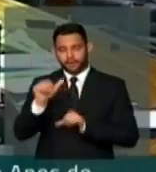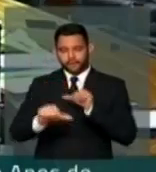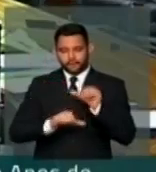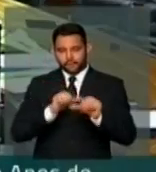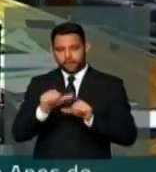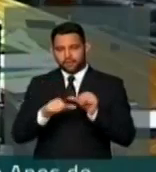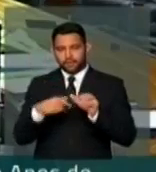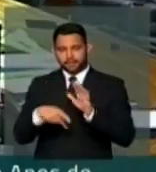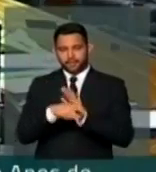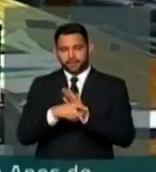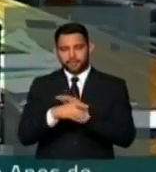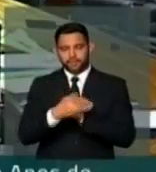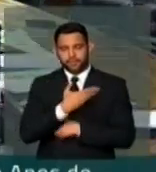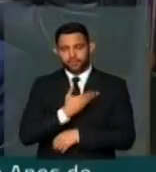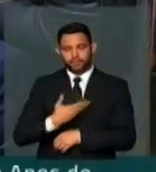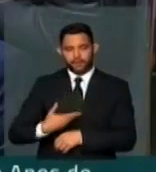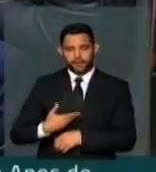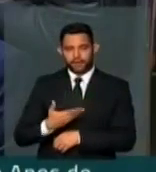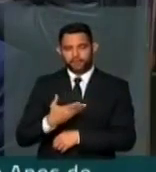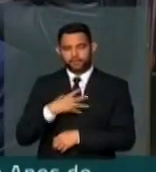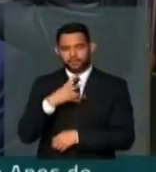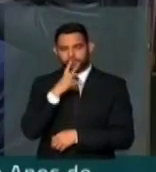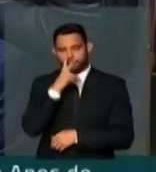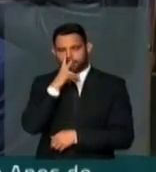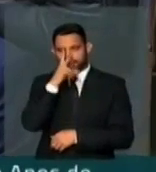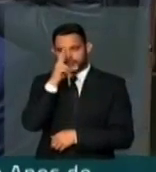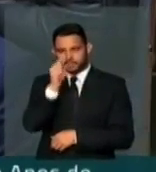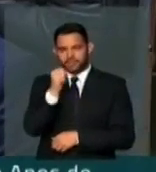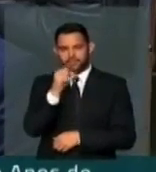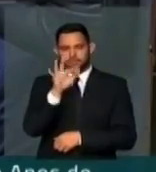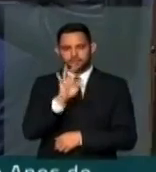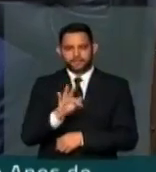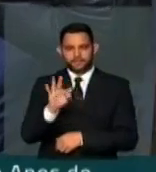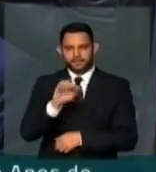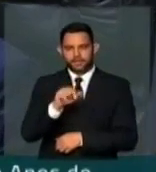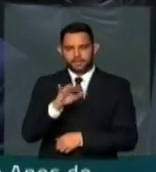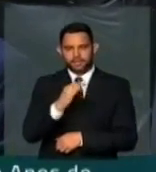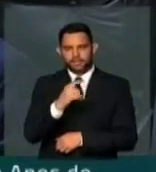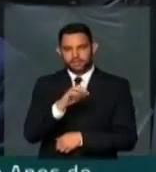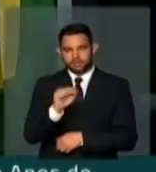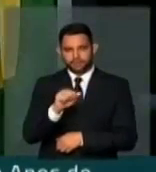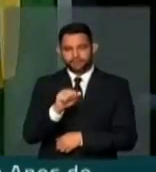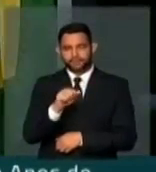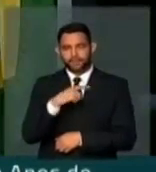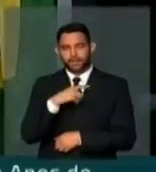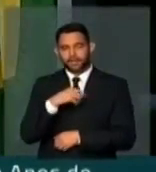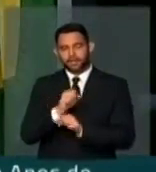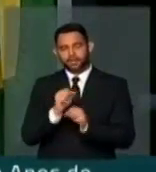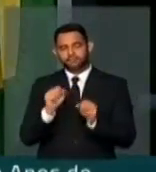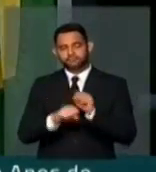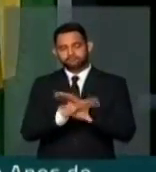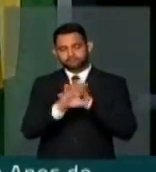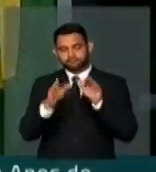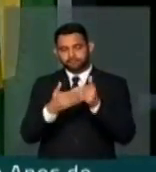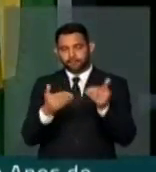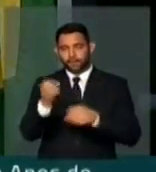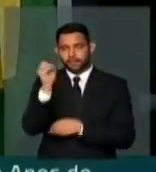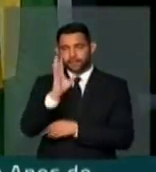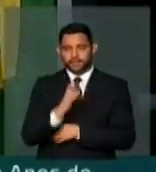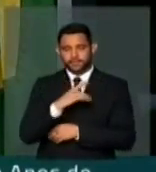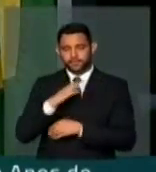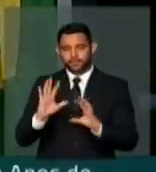reforma do Estado, do fortalecimento da federação, da transparência. O